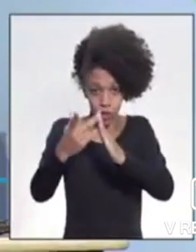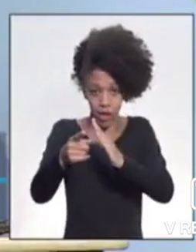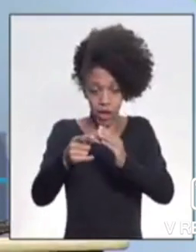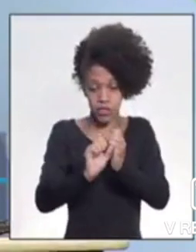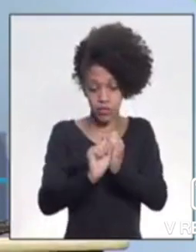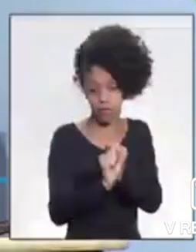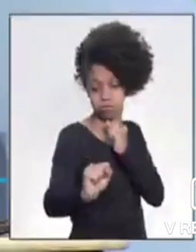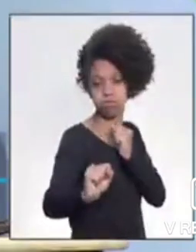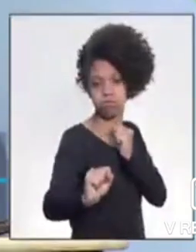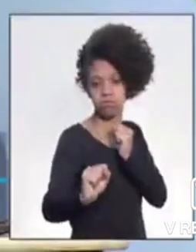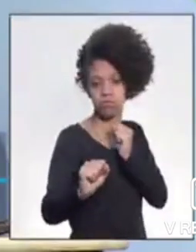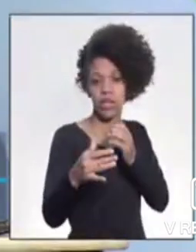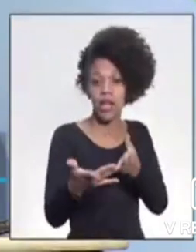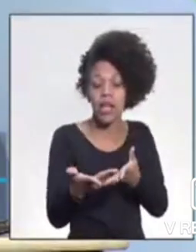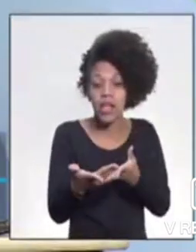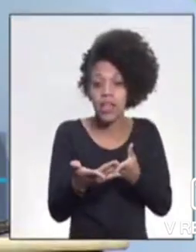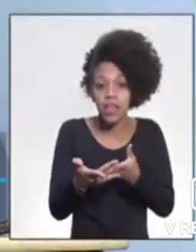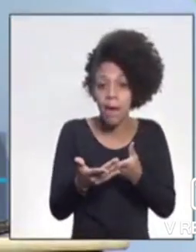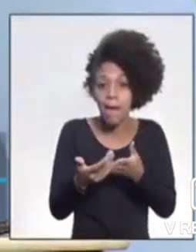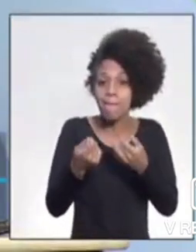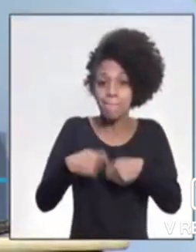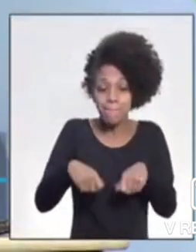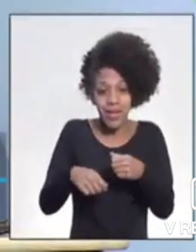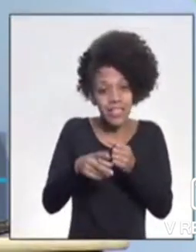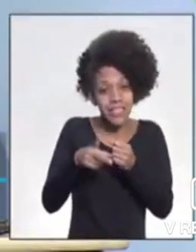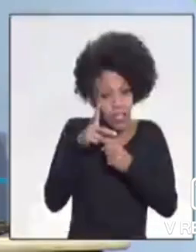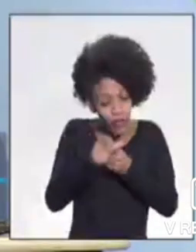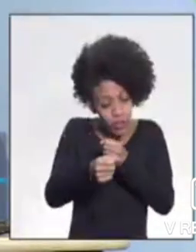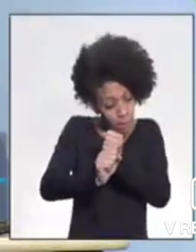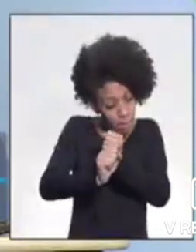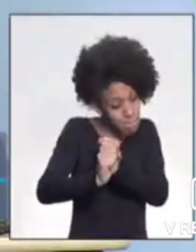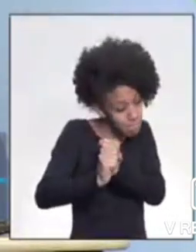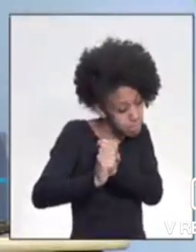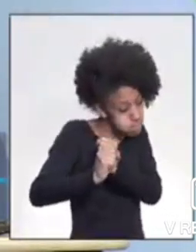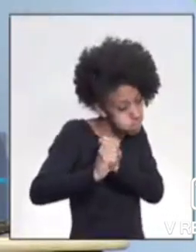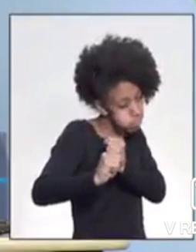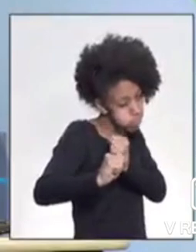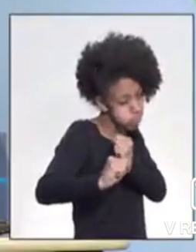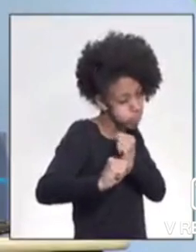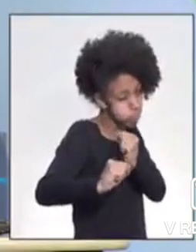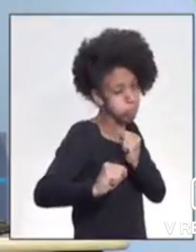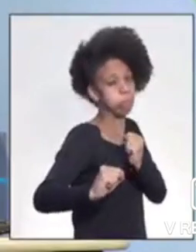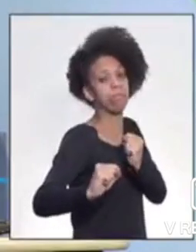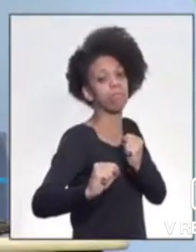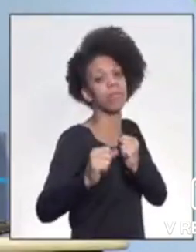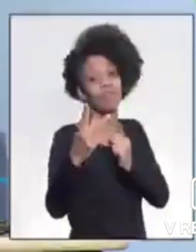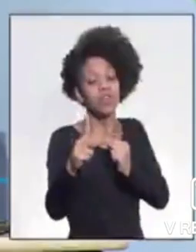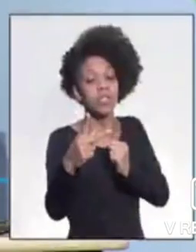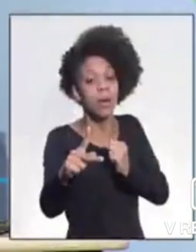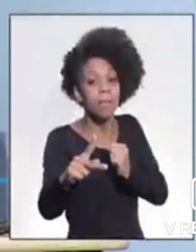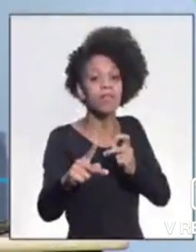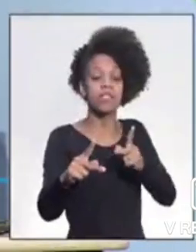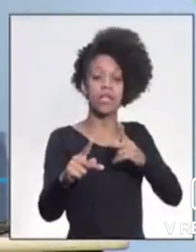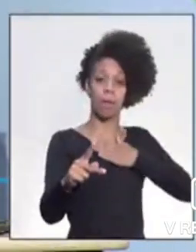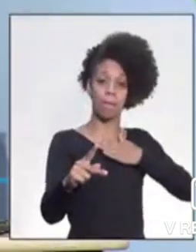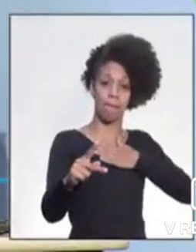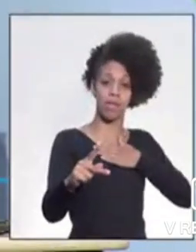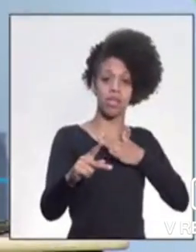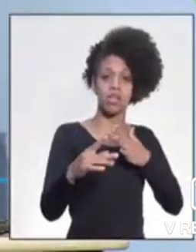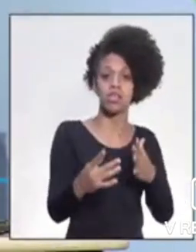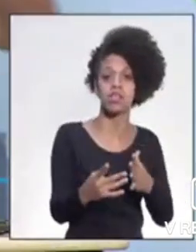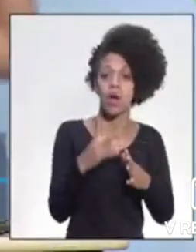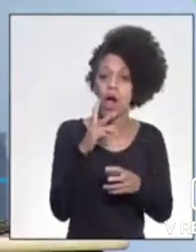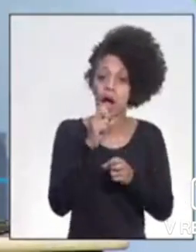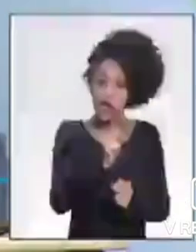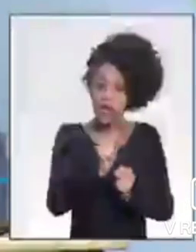da corda. Para eu romper essa corda, eu vou ter que fazer força, e eu do meu lado e você do seu lado. A gente ganha